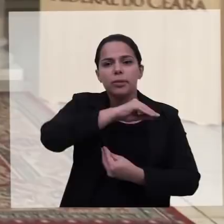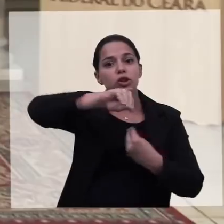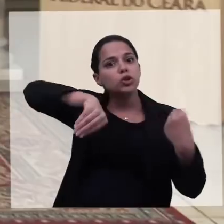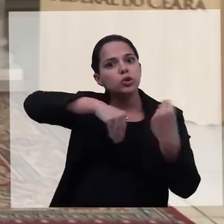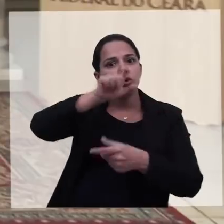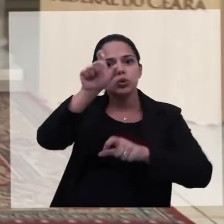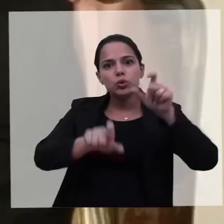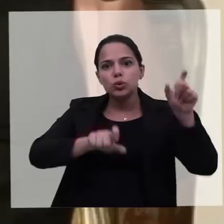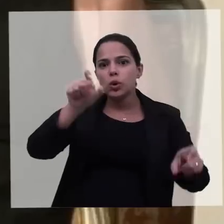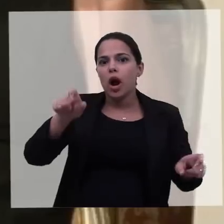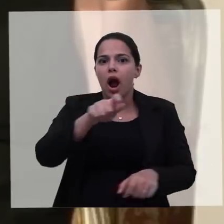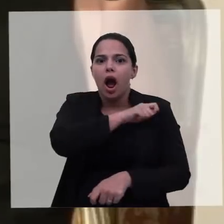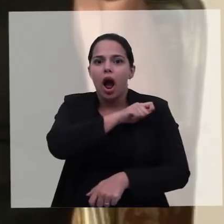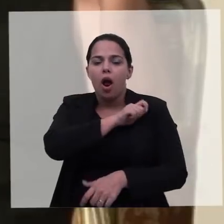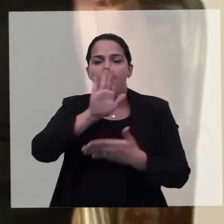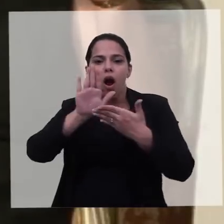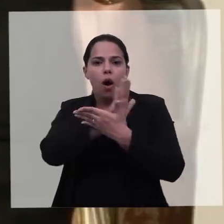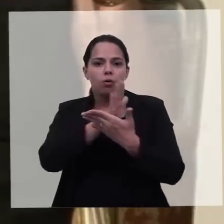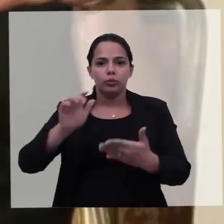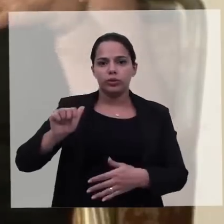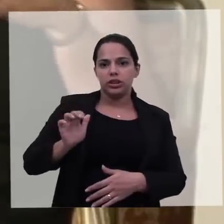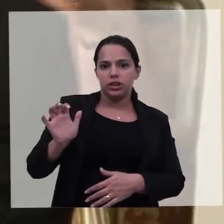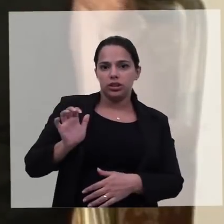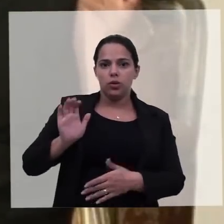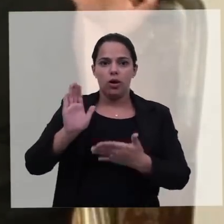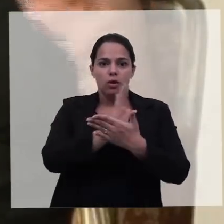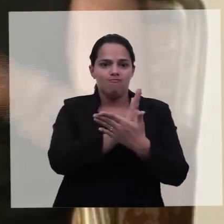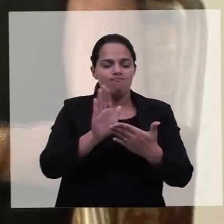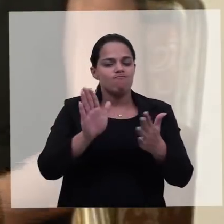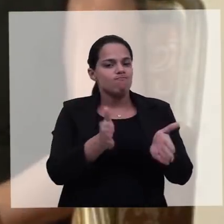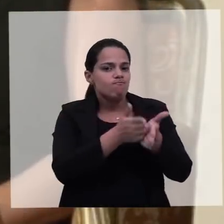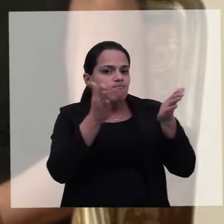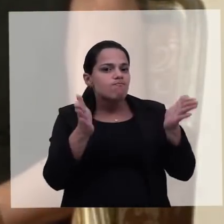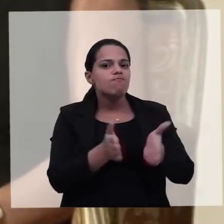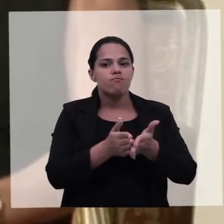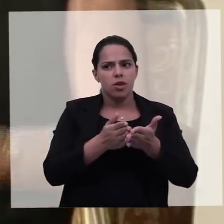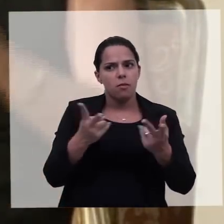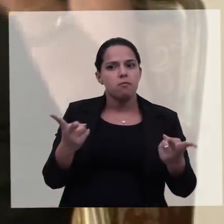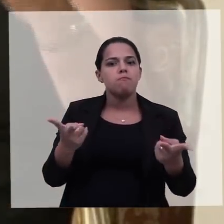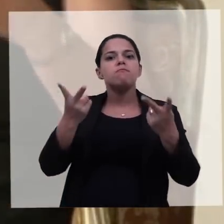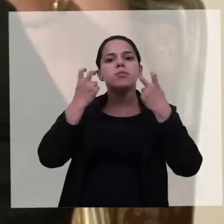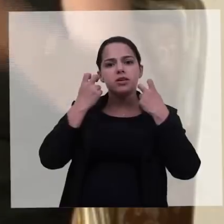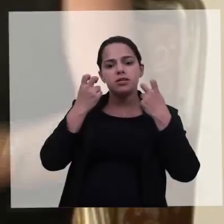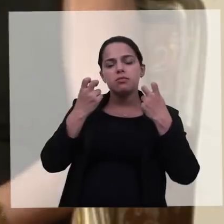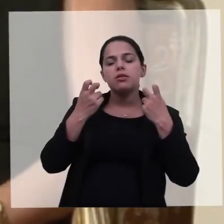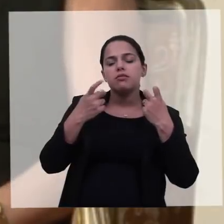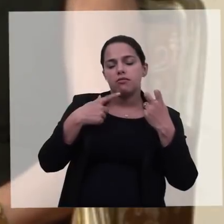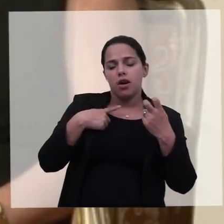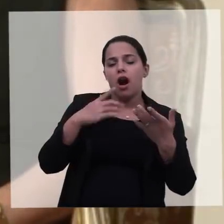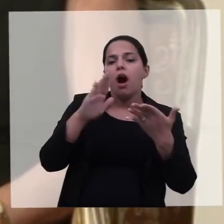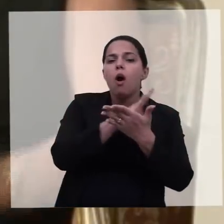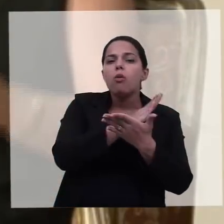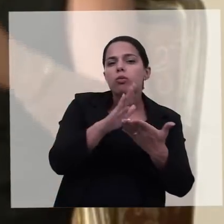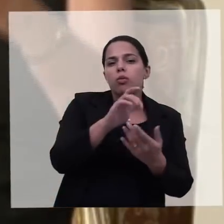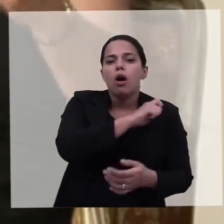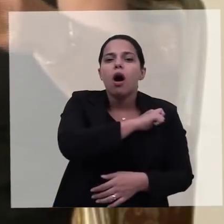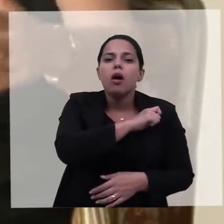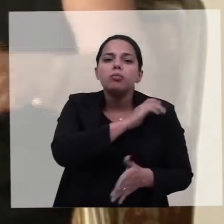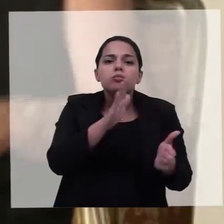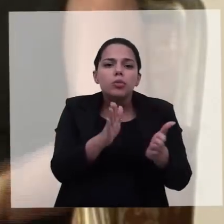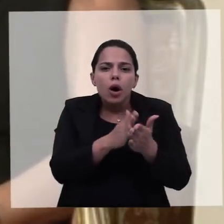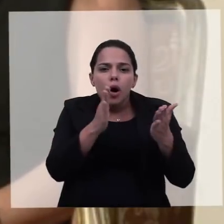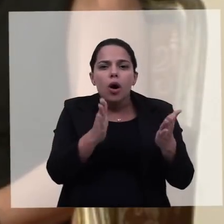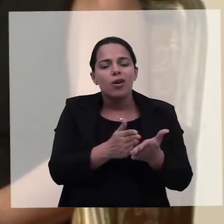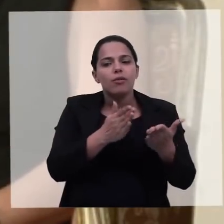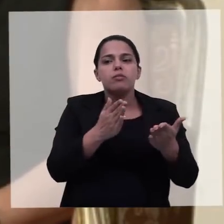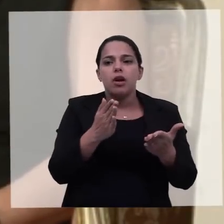grande de classes sociais, né? Então você via isso perfeitamente. Então aqueles alunos mais carentes, a